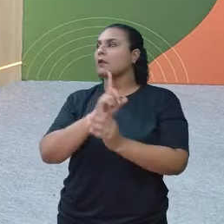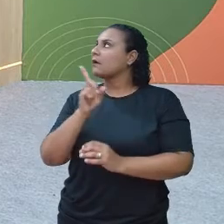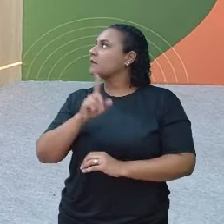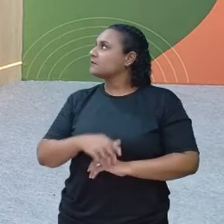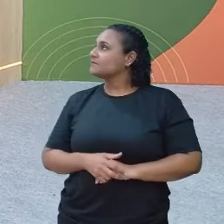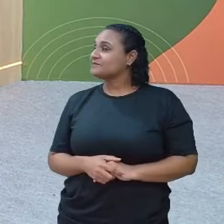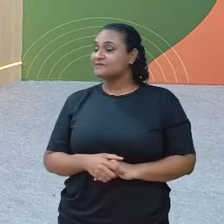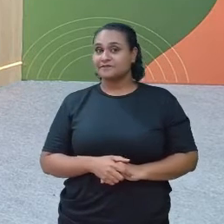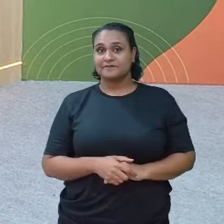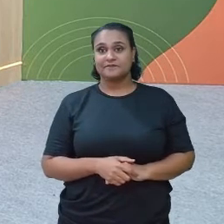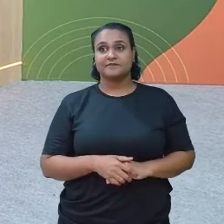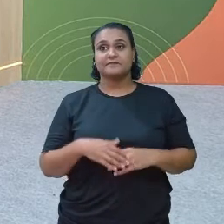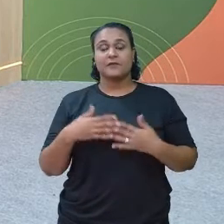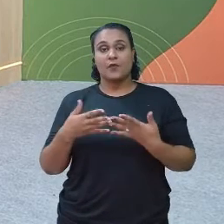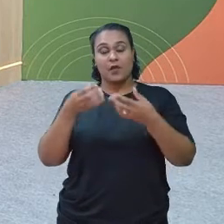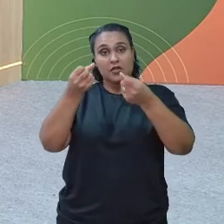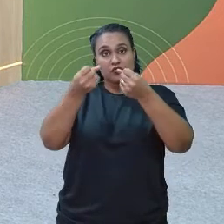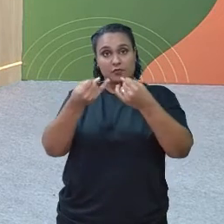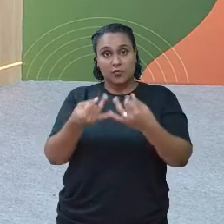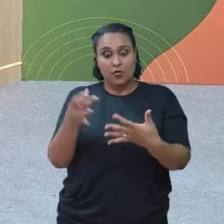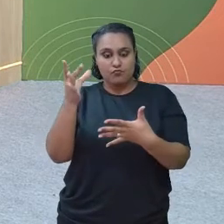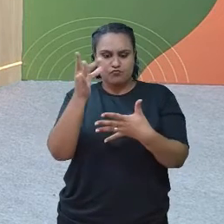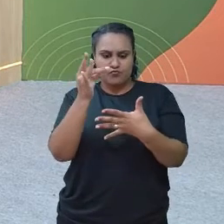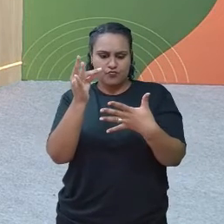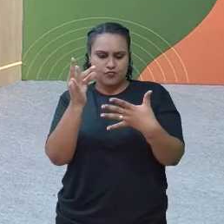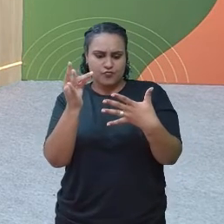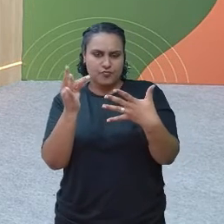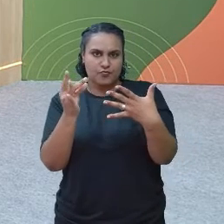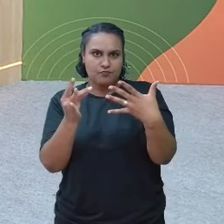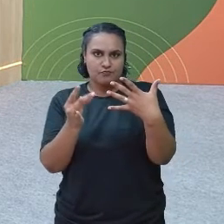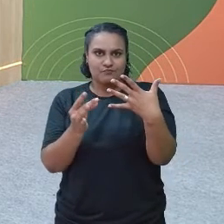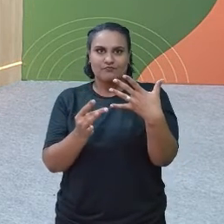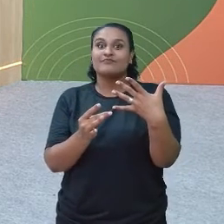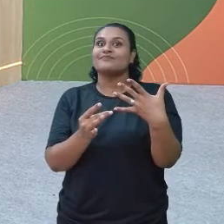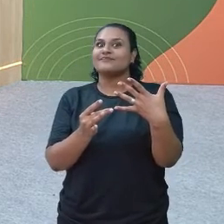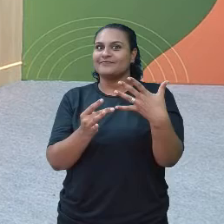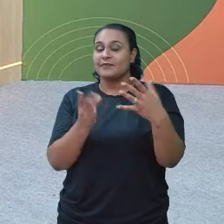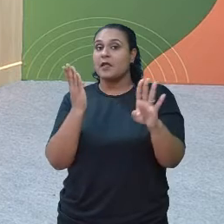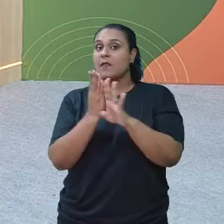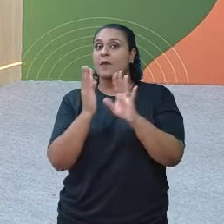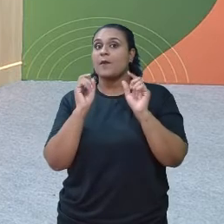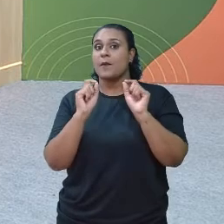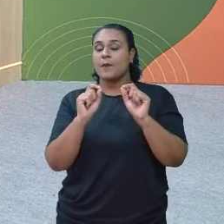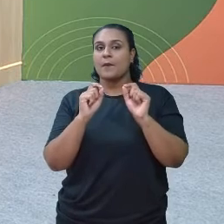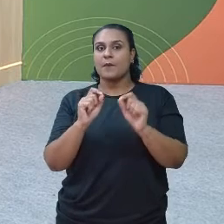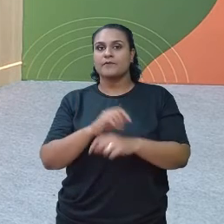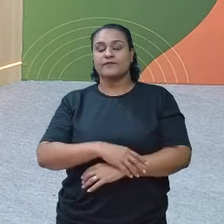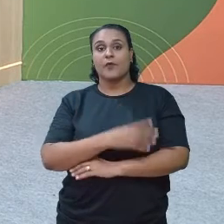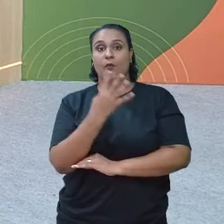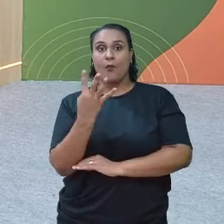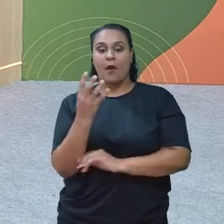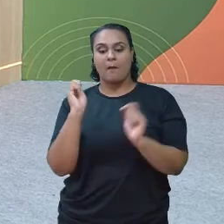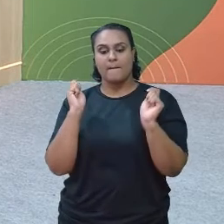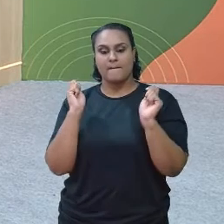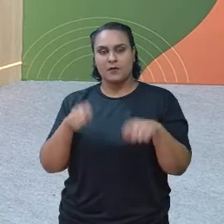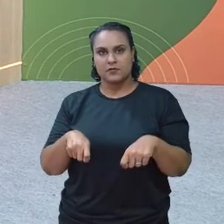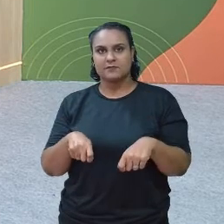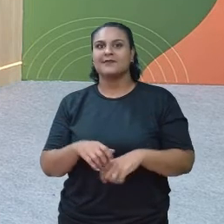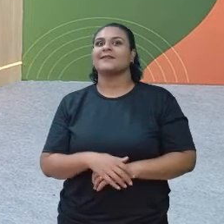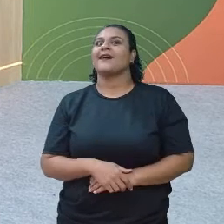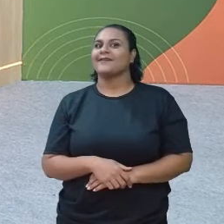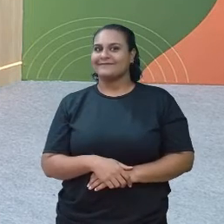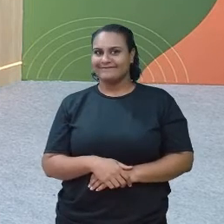certo? Então a gente descreveu cada uma dessas situações e a gente chegou à conclusão de que eram 4 possibilidades,